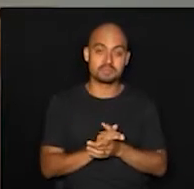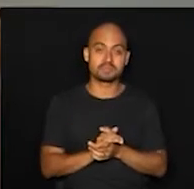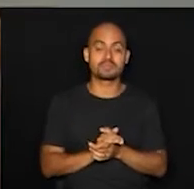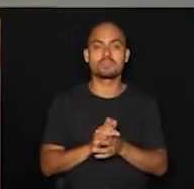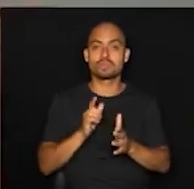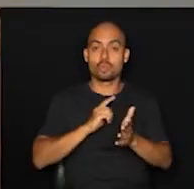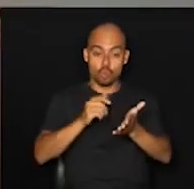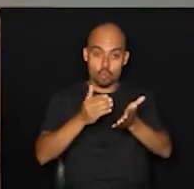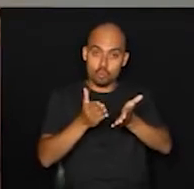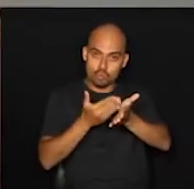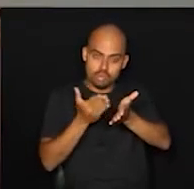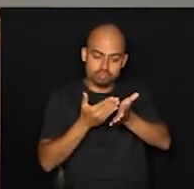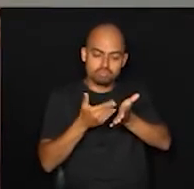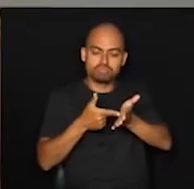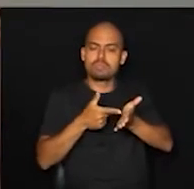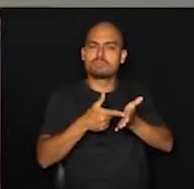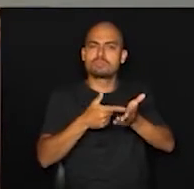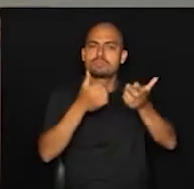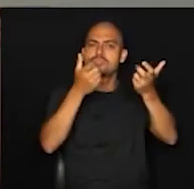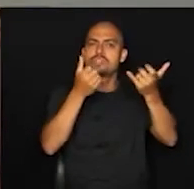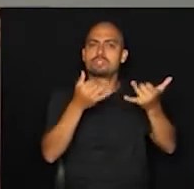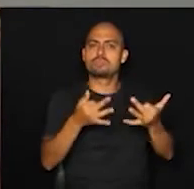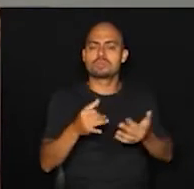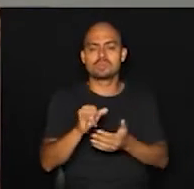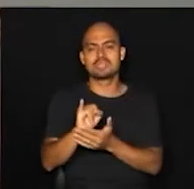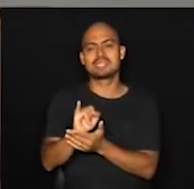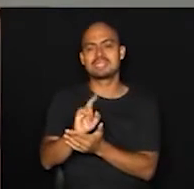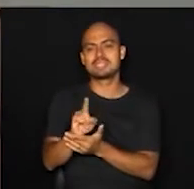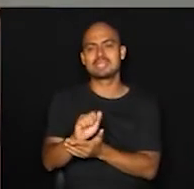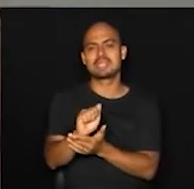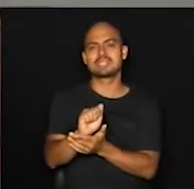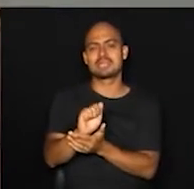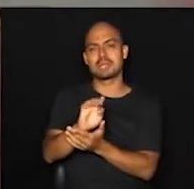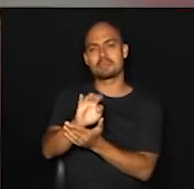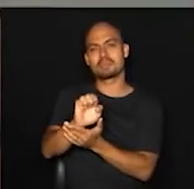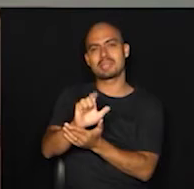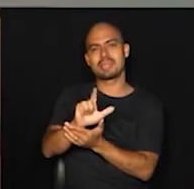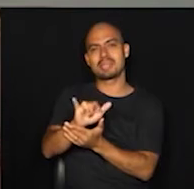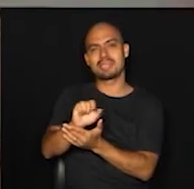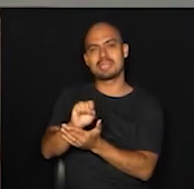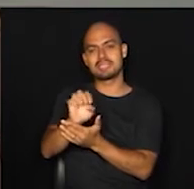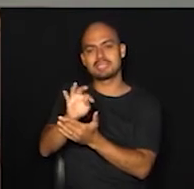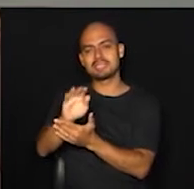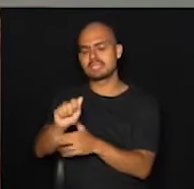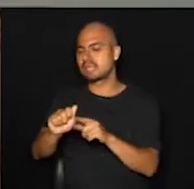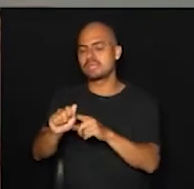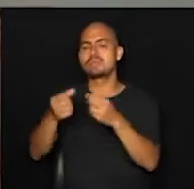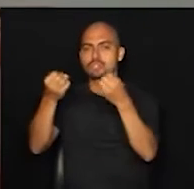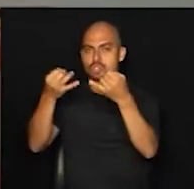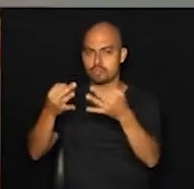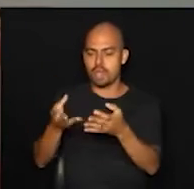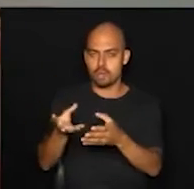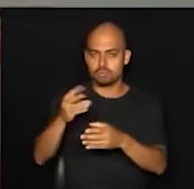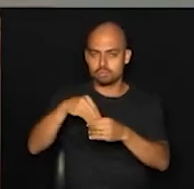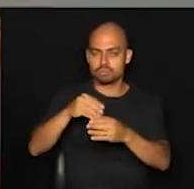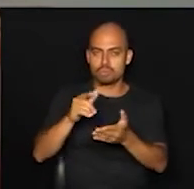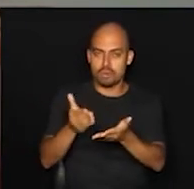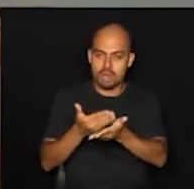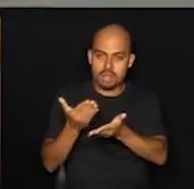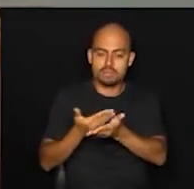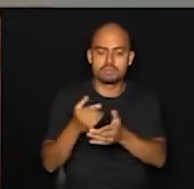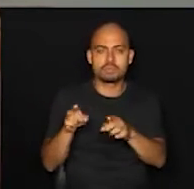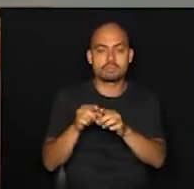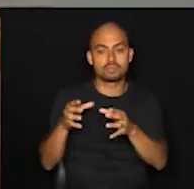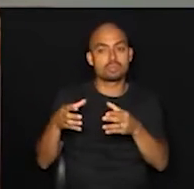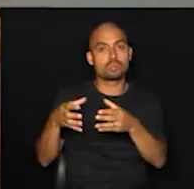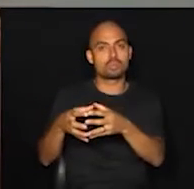livro a gente discute tudo isso, o que é isabelino dela mesma e o que é isabelista, que é dos cultores dela, né? Dos partidários dela,